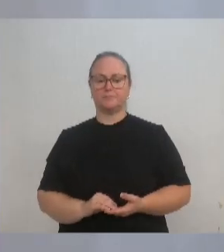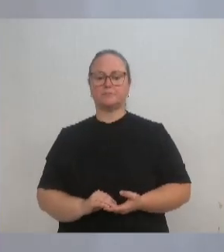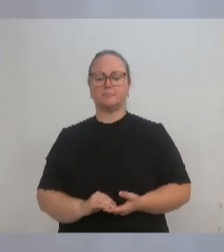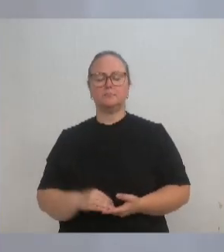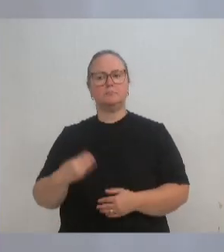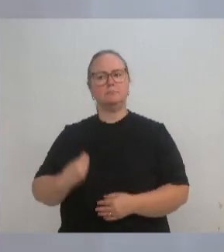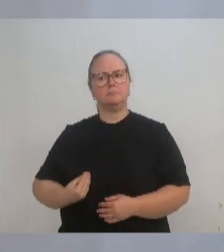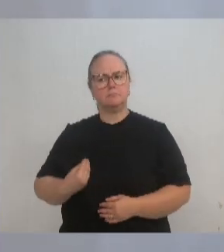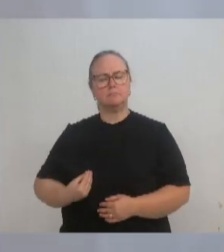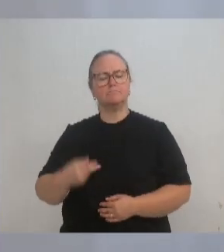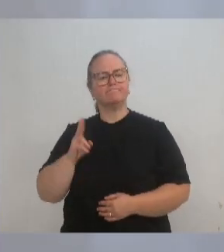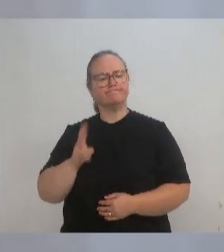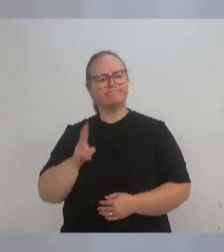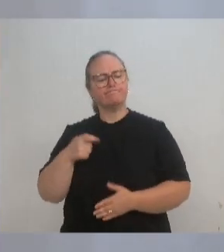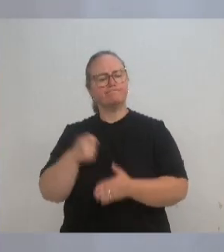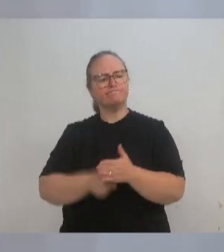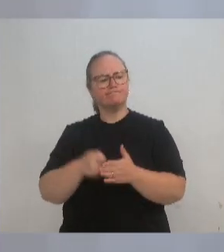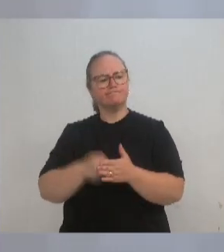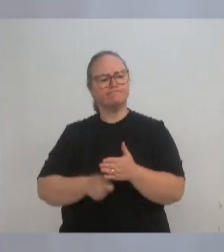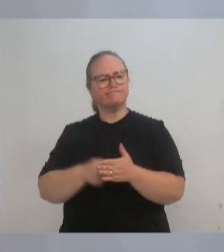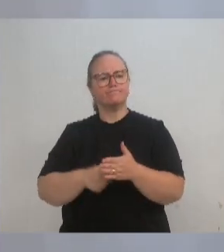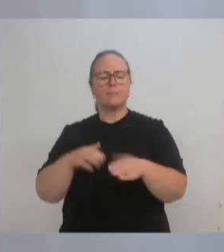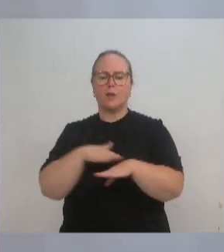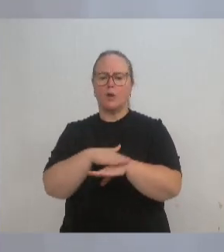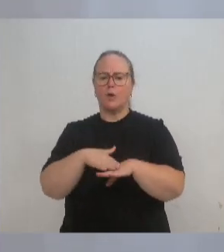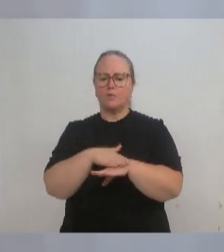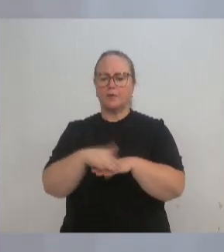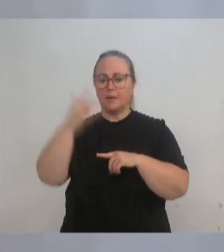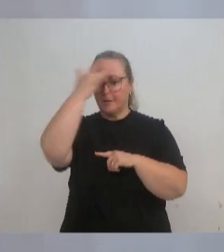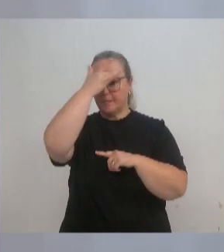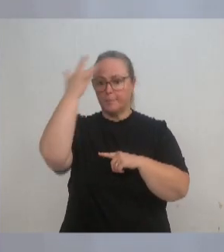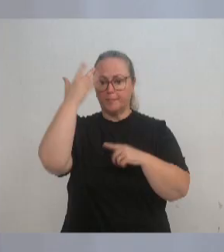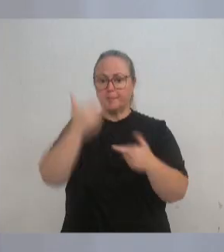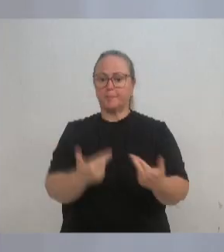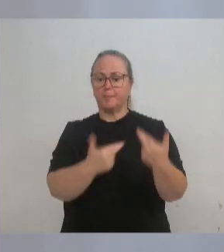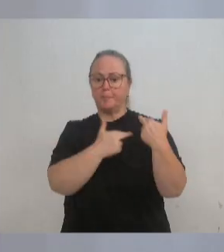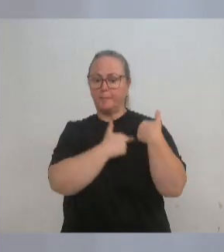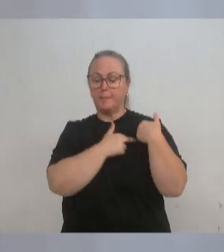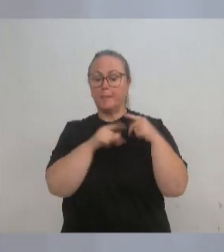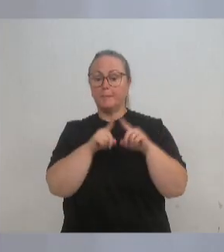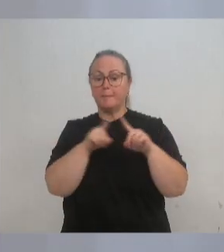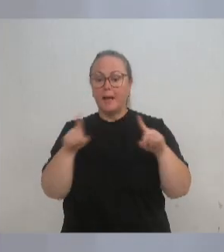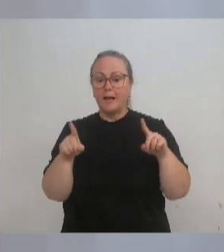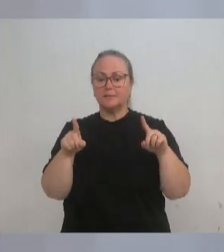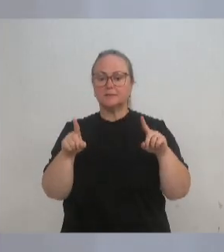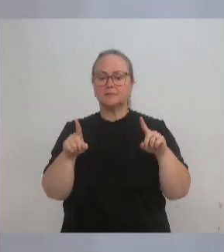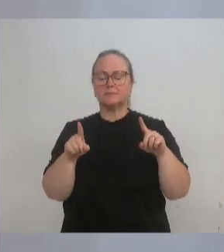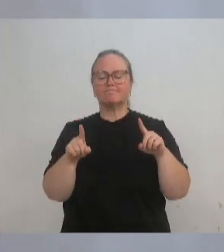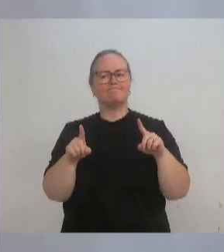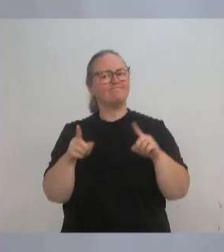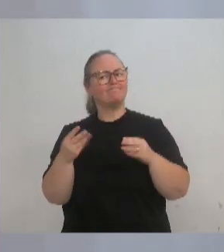Continuamos insistindo, conversamos com as pessoas que são responsáveis, mas não tivemos êxito. Ainda